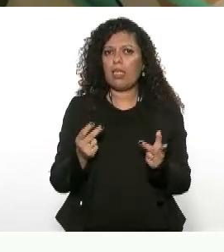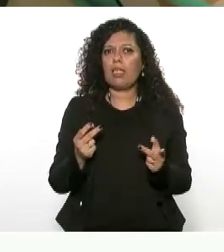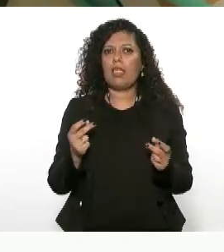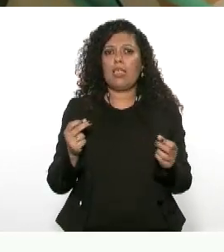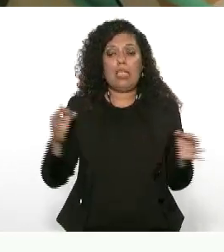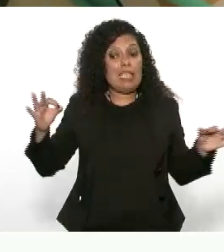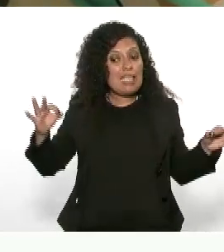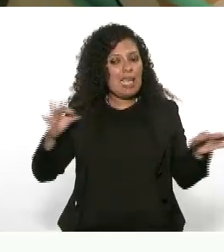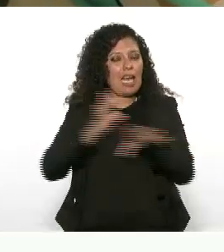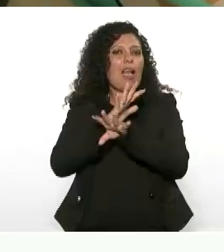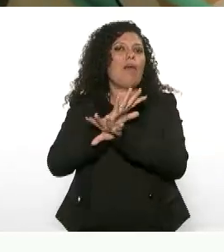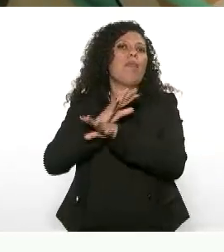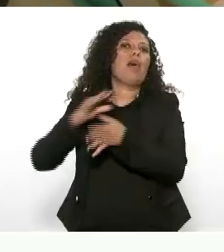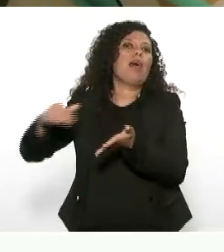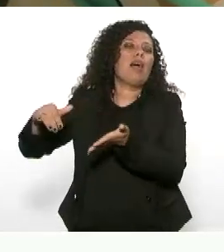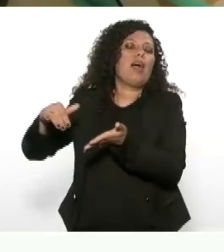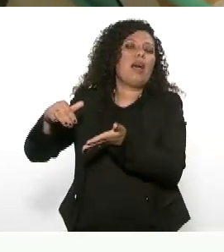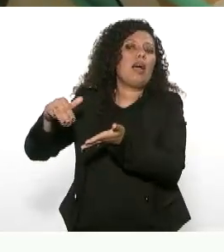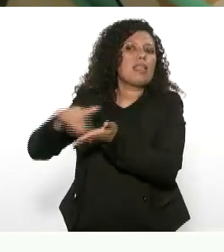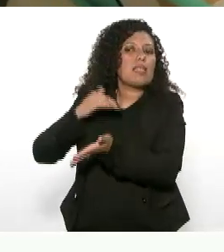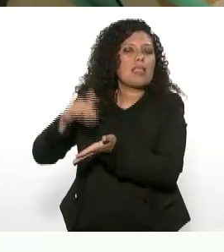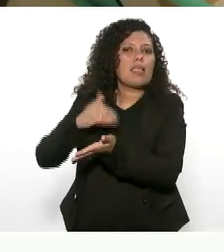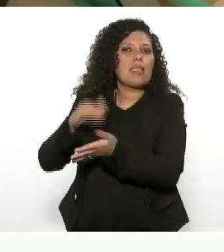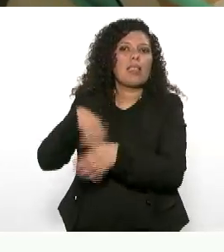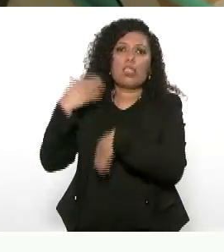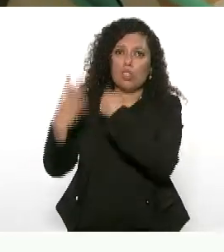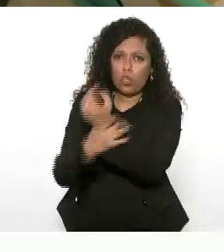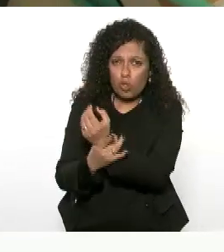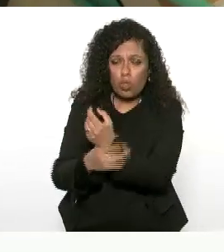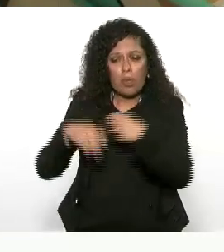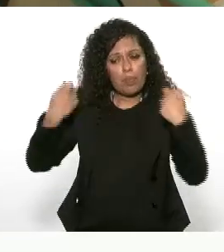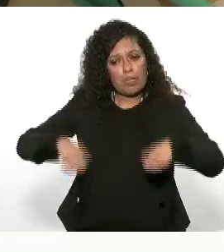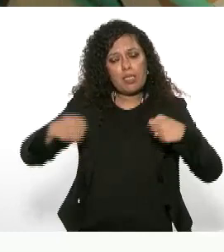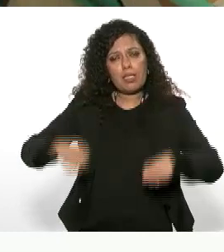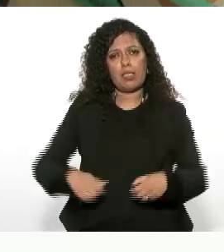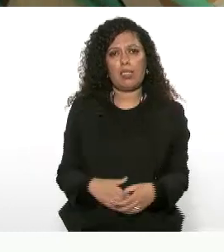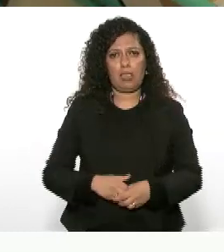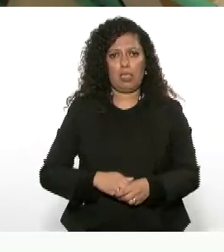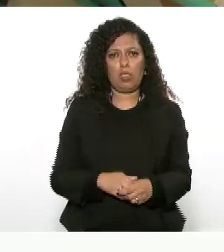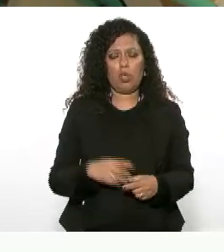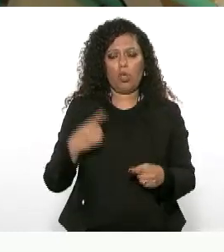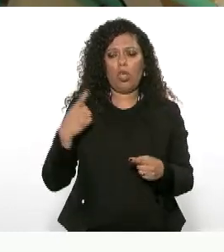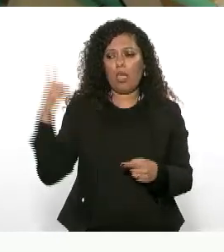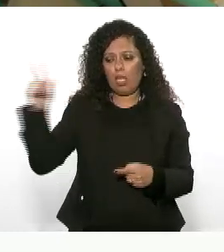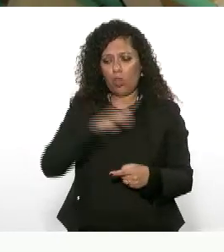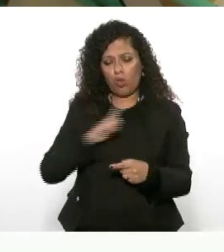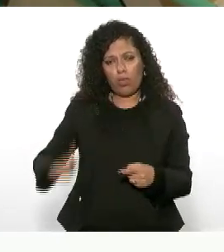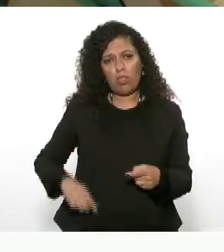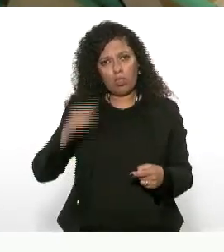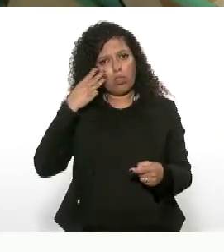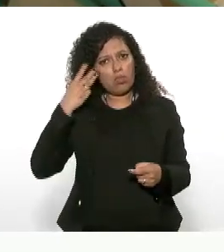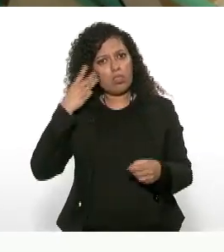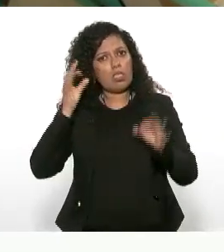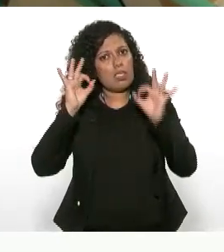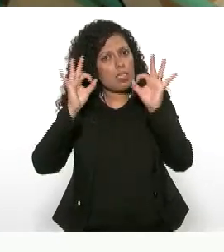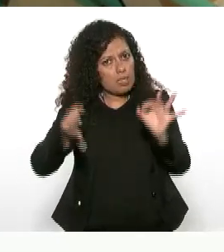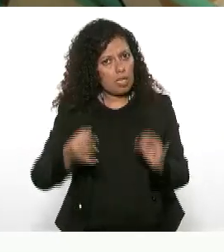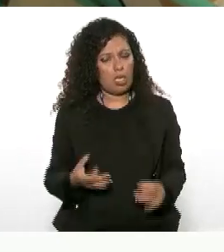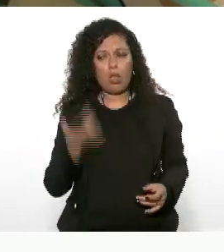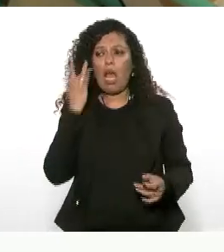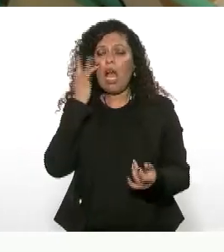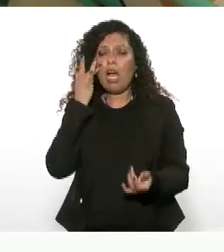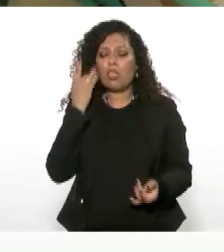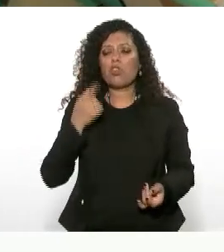de Segurança. Acredito que foi um bom caminho tomado pelo governador. Hoje nós temos as duas secretarias, né? Acho que foi uma boa